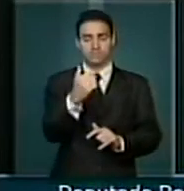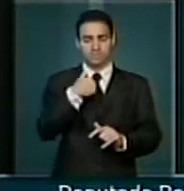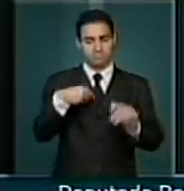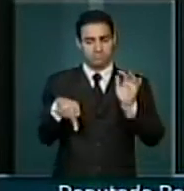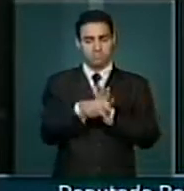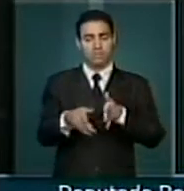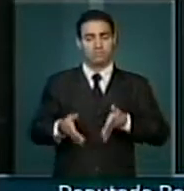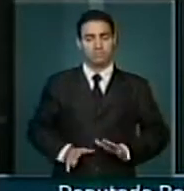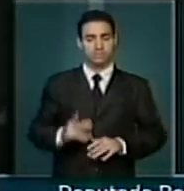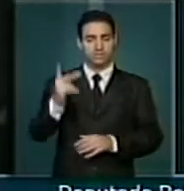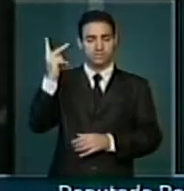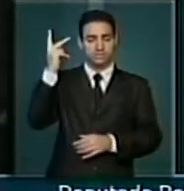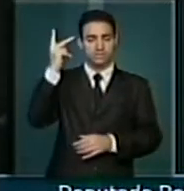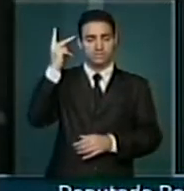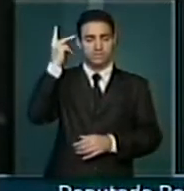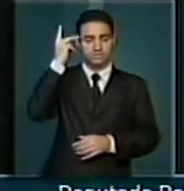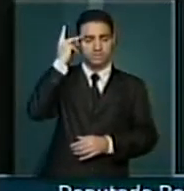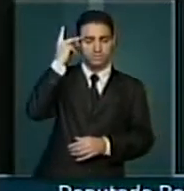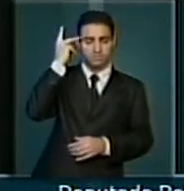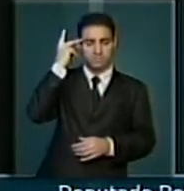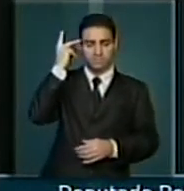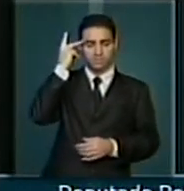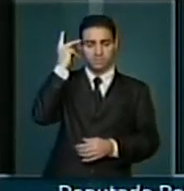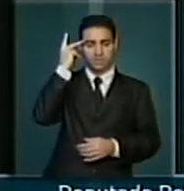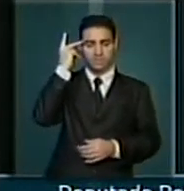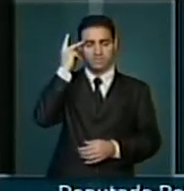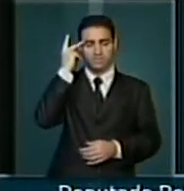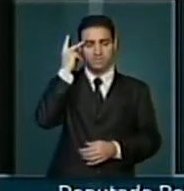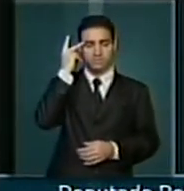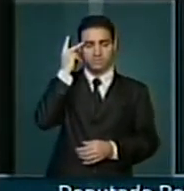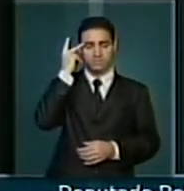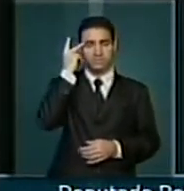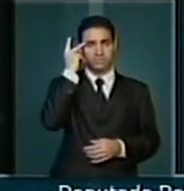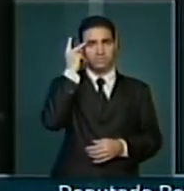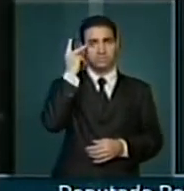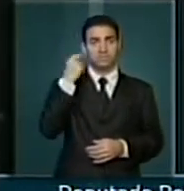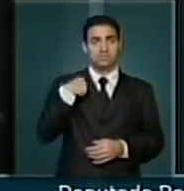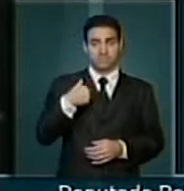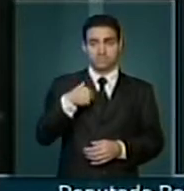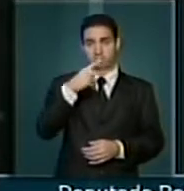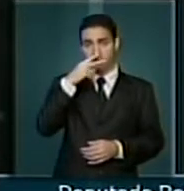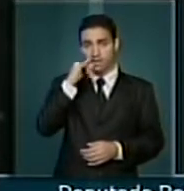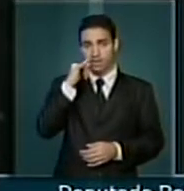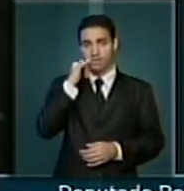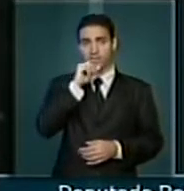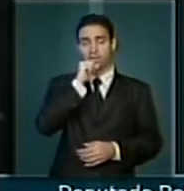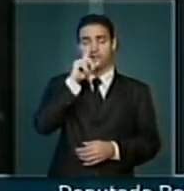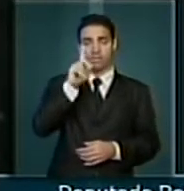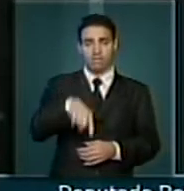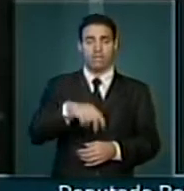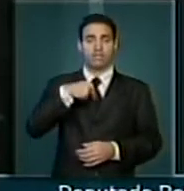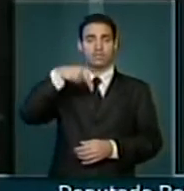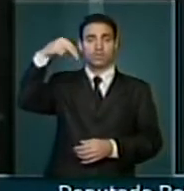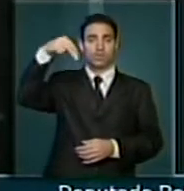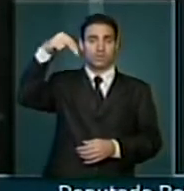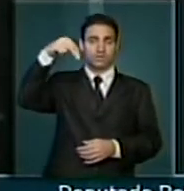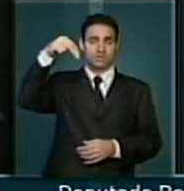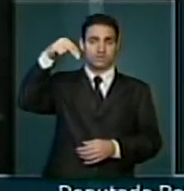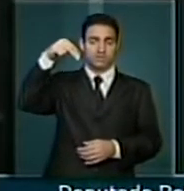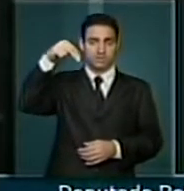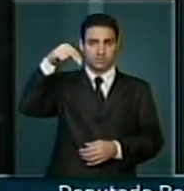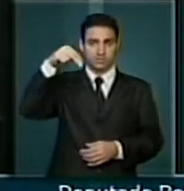paulista, isabelense e arujaense, filho de nordestinos, neto